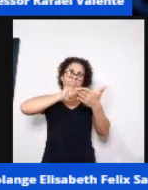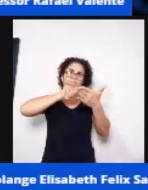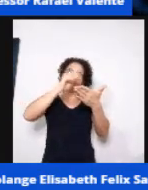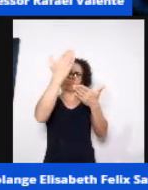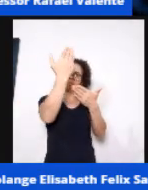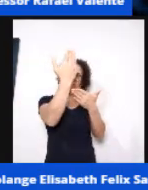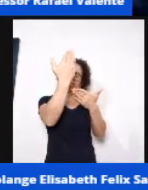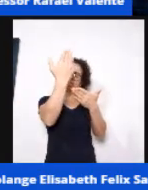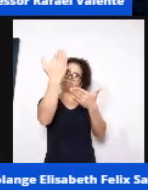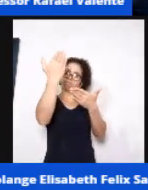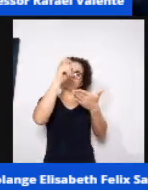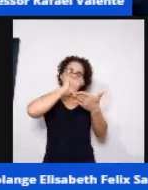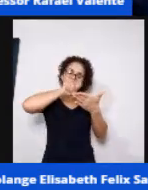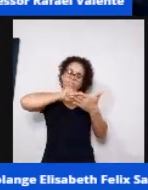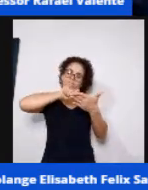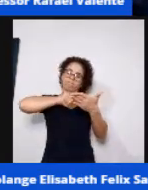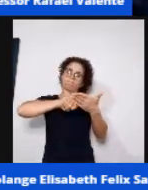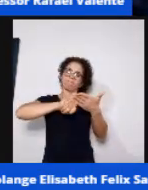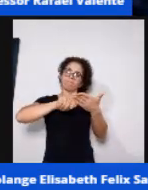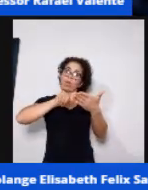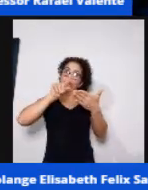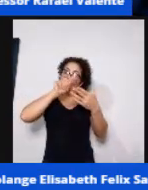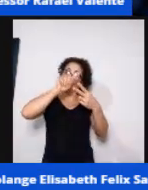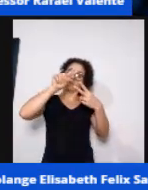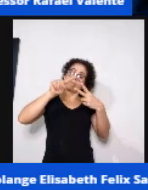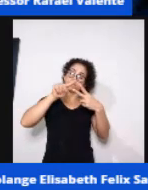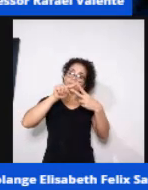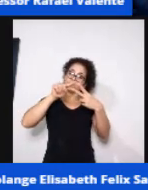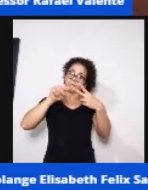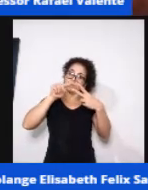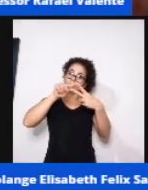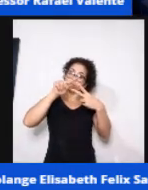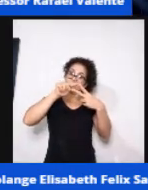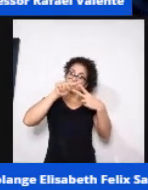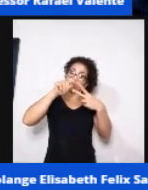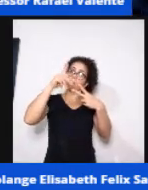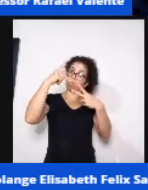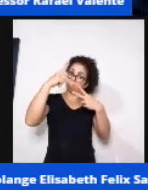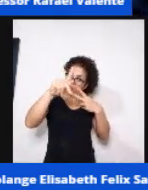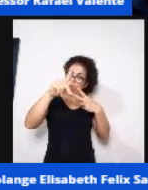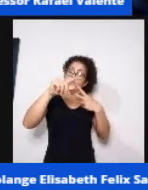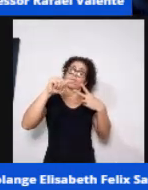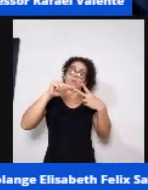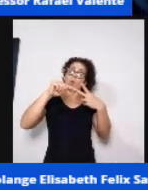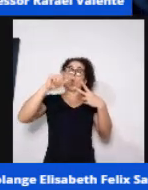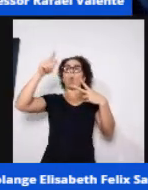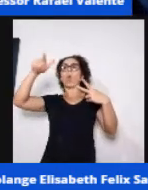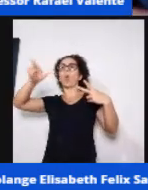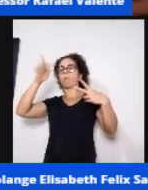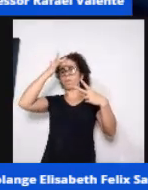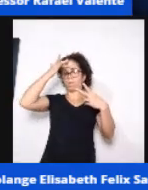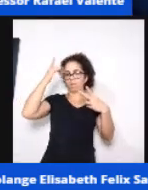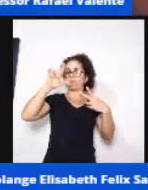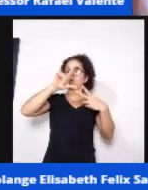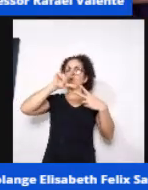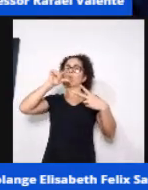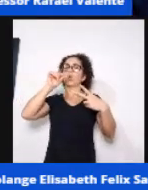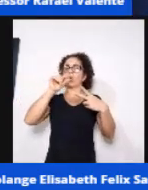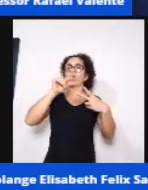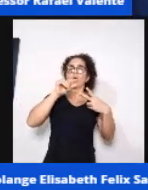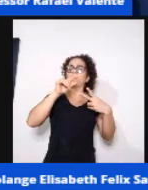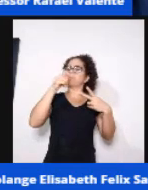texto. Fechou? São dois. Um para você e um para outra pessoa. Você escolhe quem é. Tá bom? Não precisa ser um